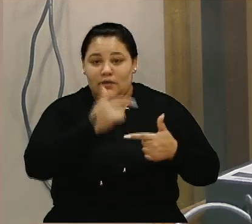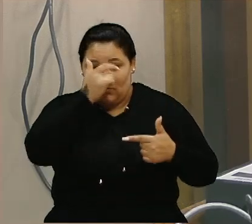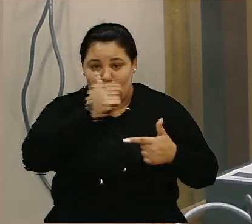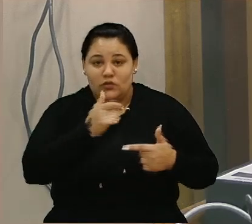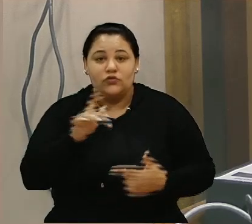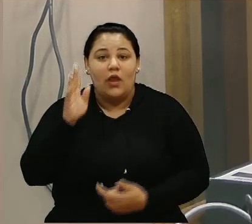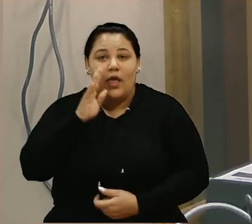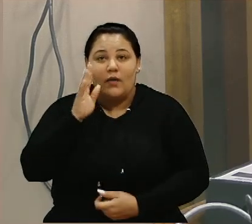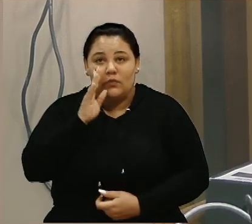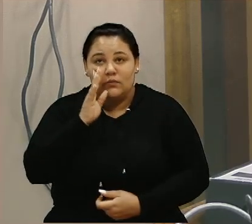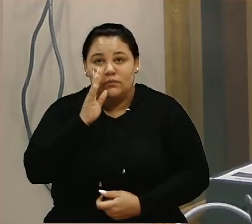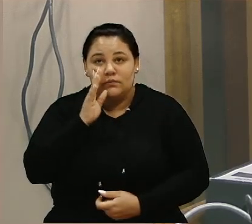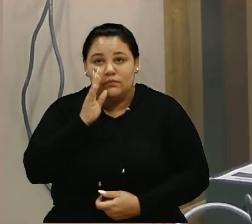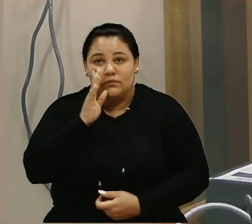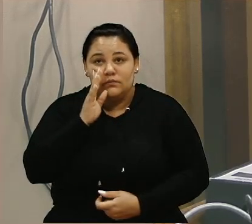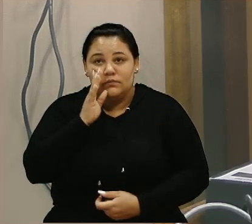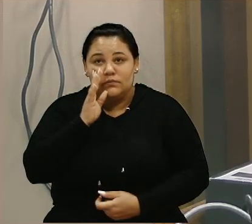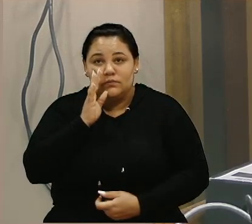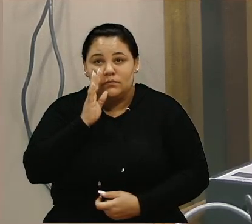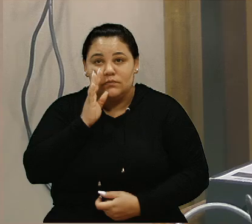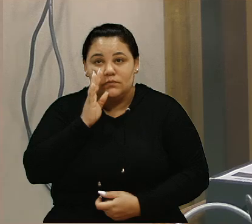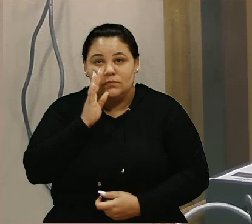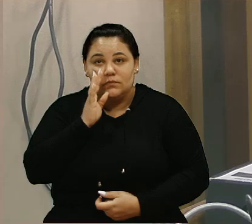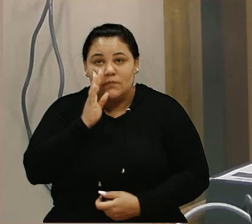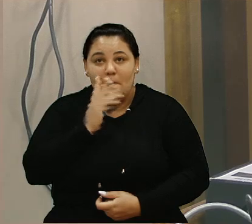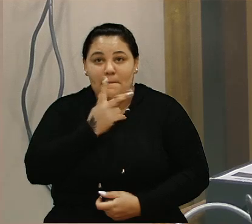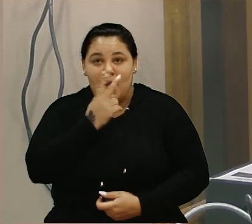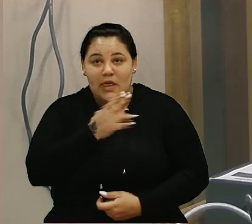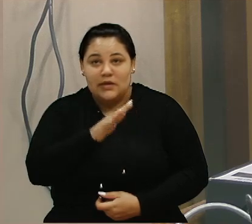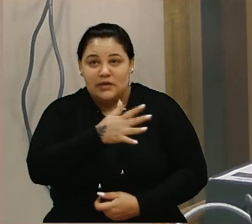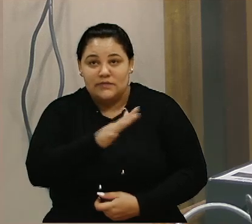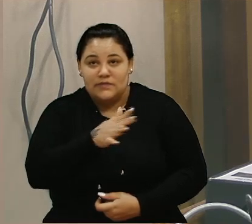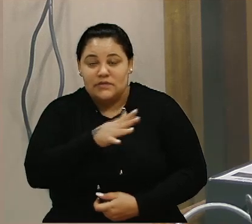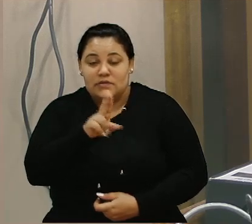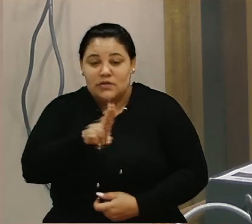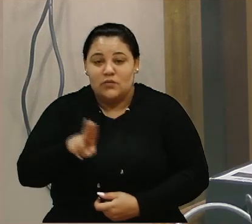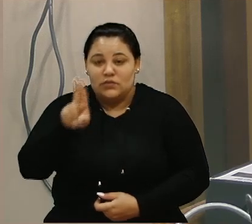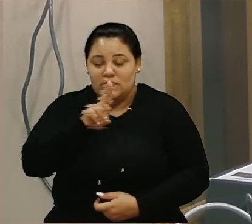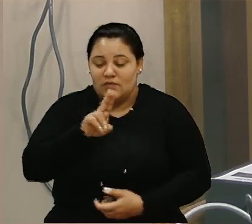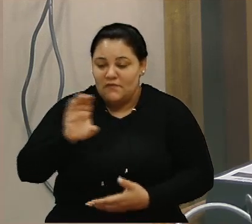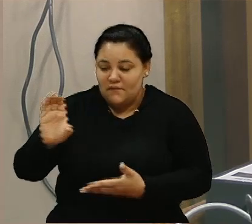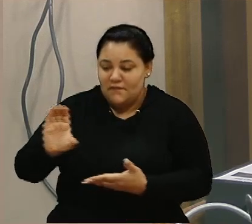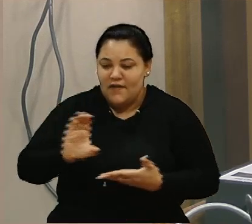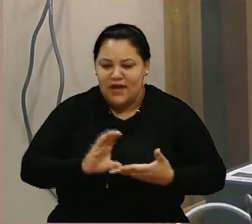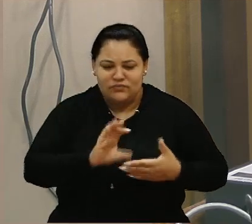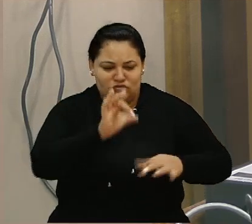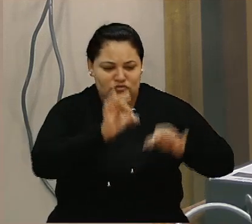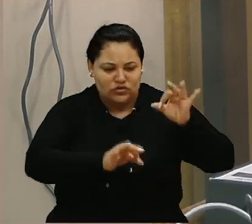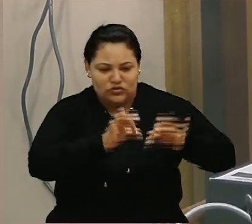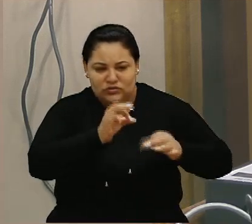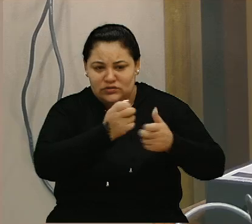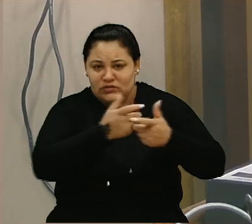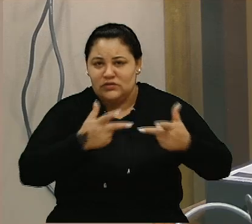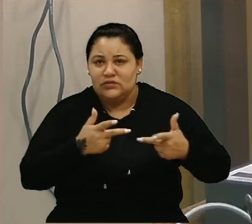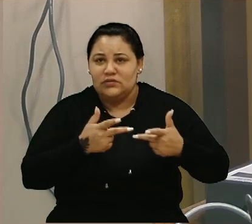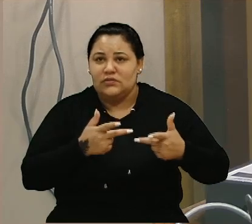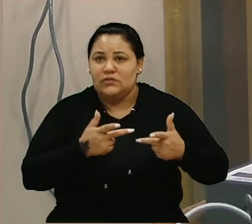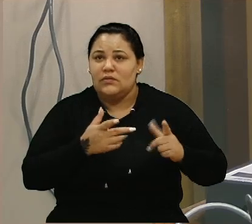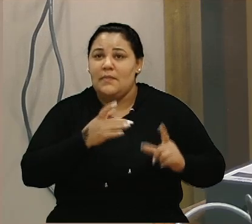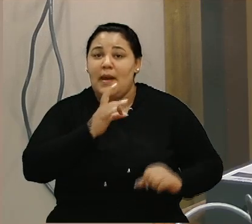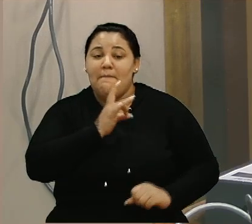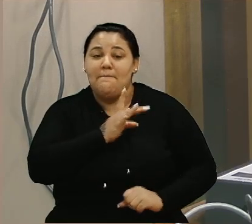acho legal é parecer, às vezes, que está usando os recursos jurídicos e tal para amedrontar os